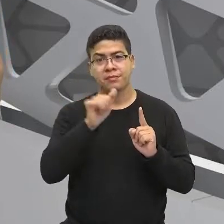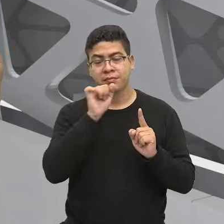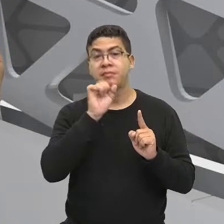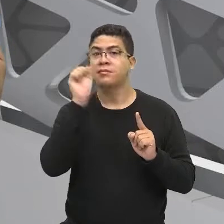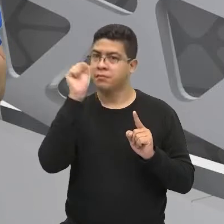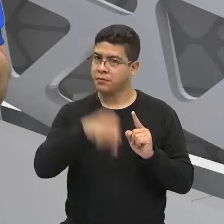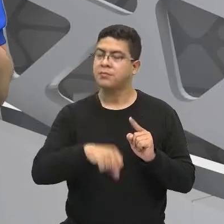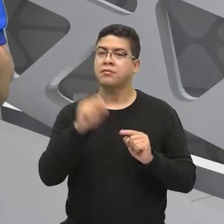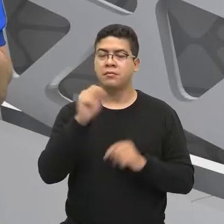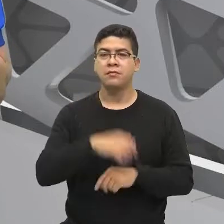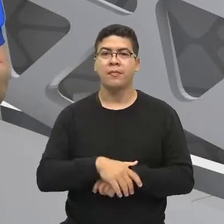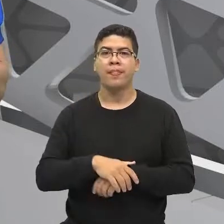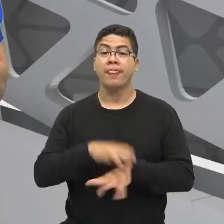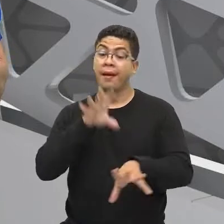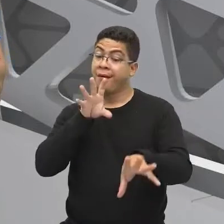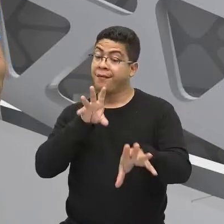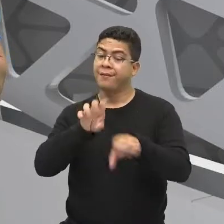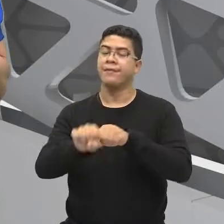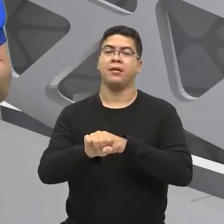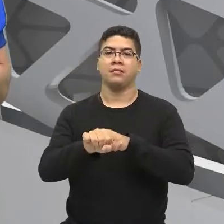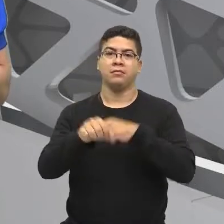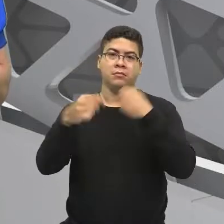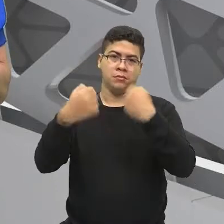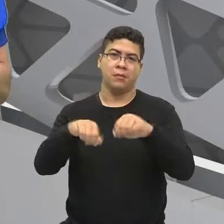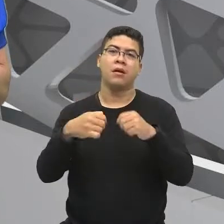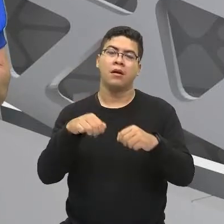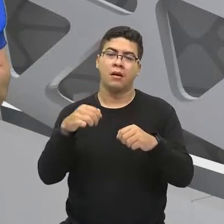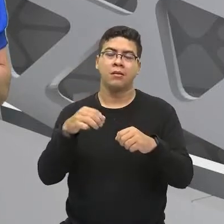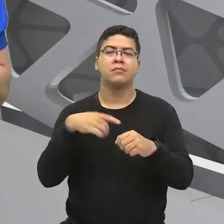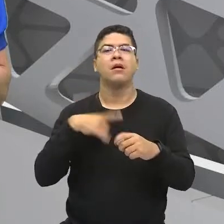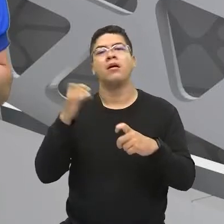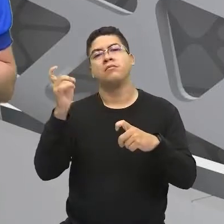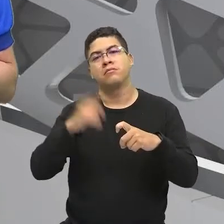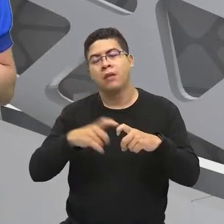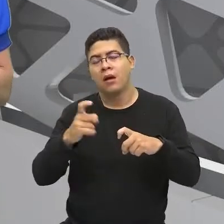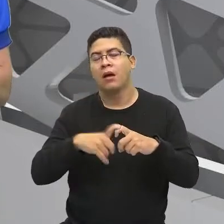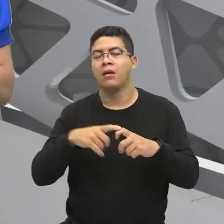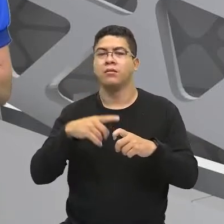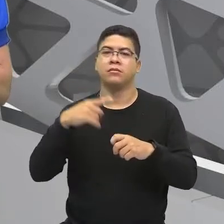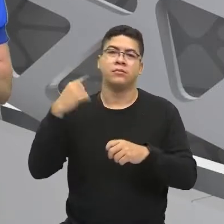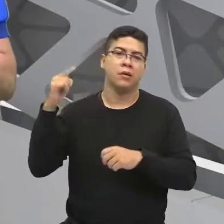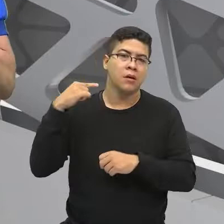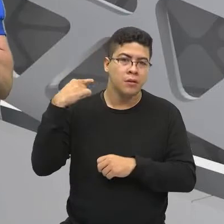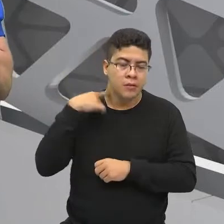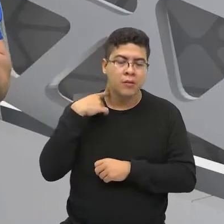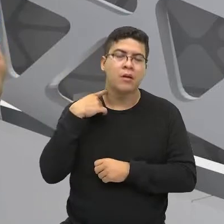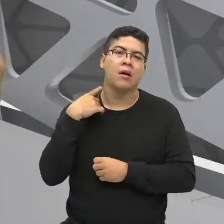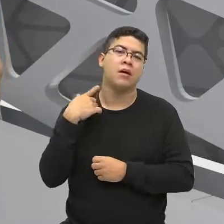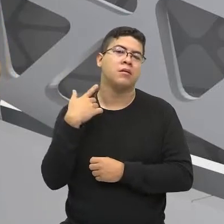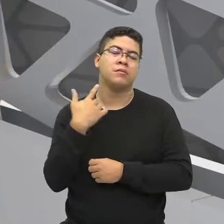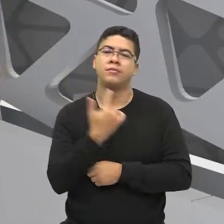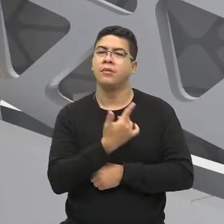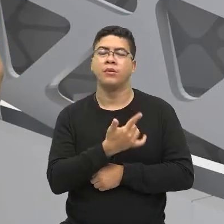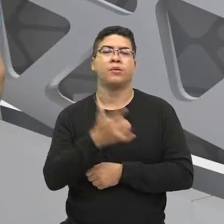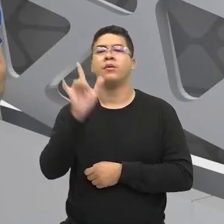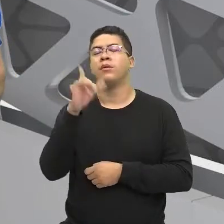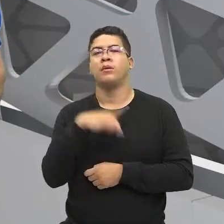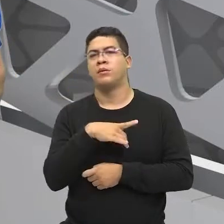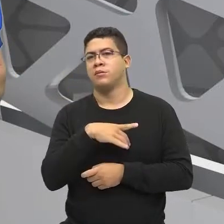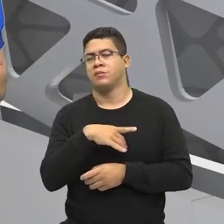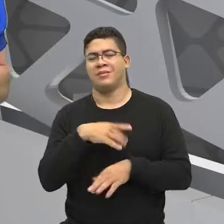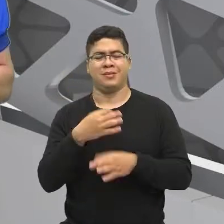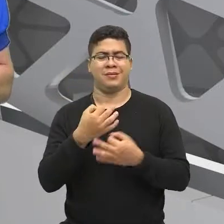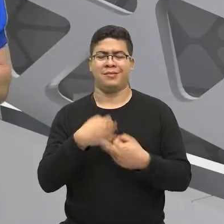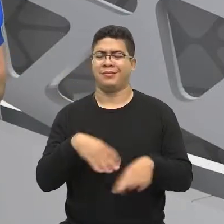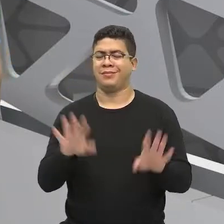se formava muito, né, médico, advogado. Então, se não fosse isso, não ia servir